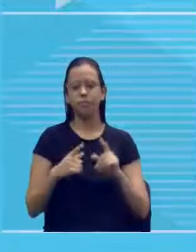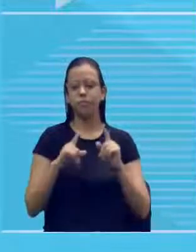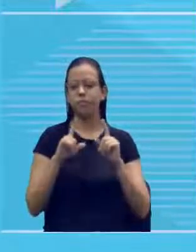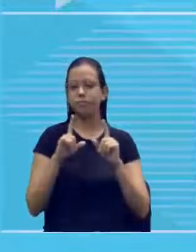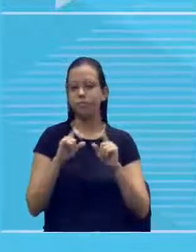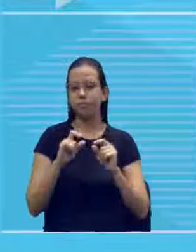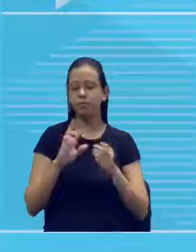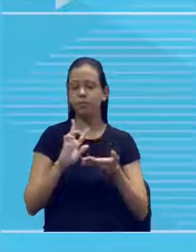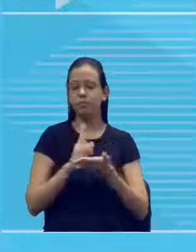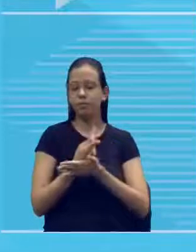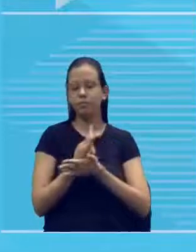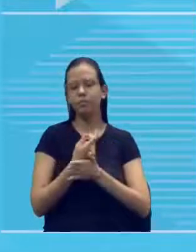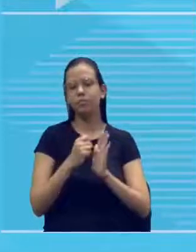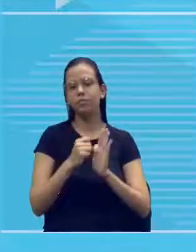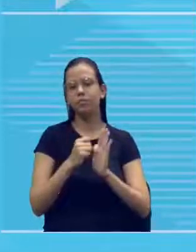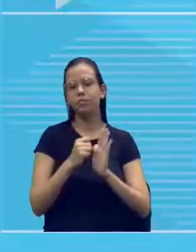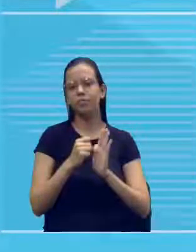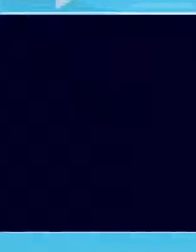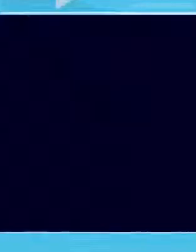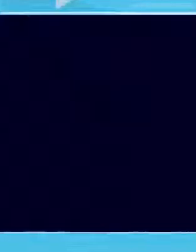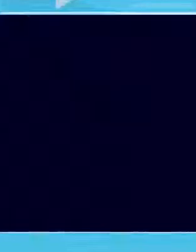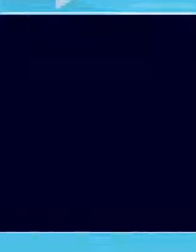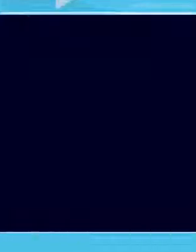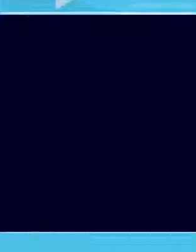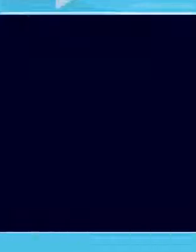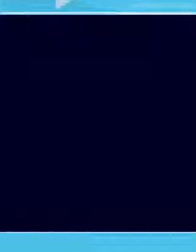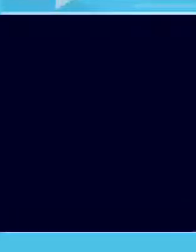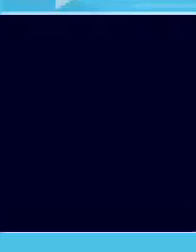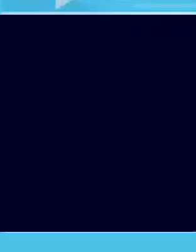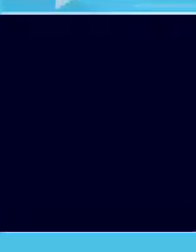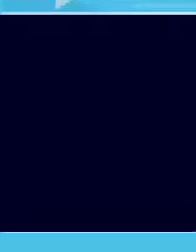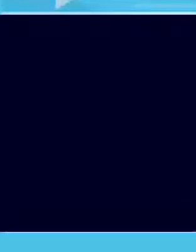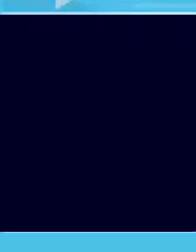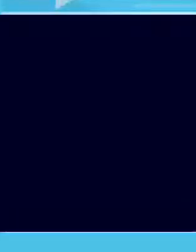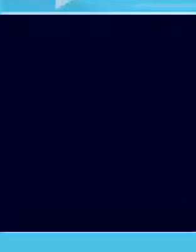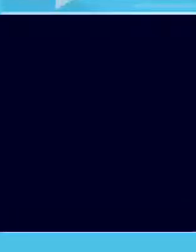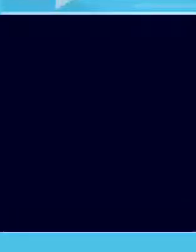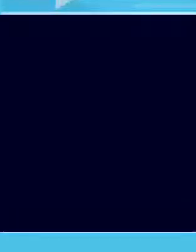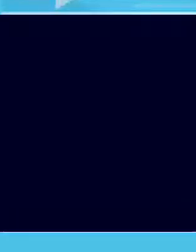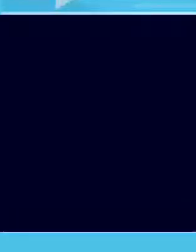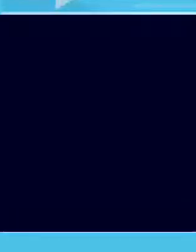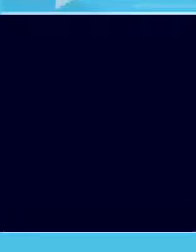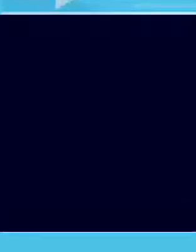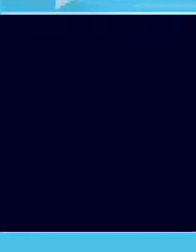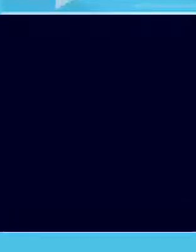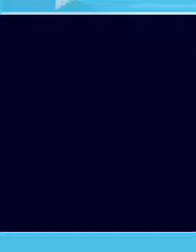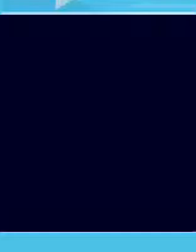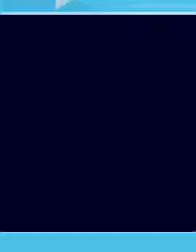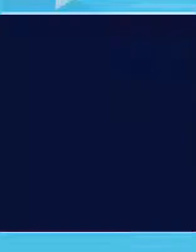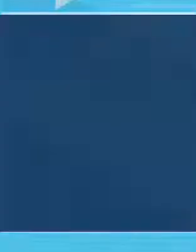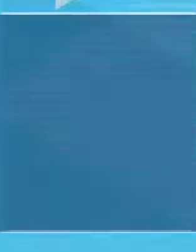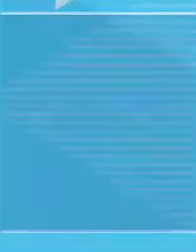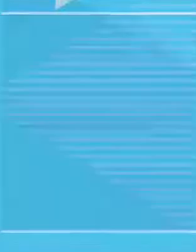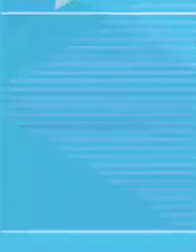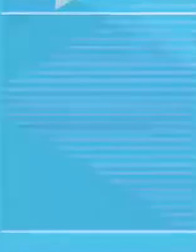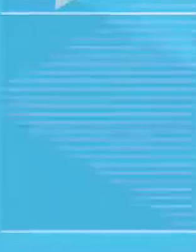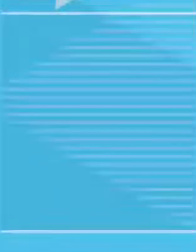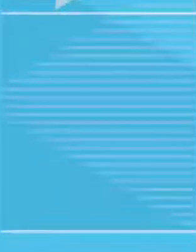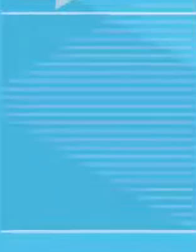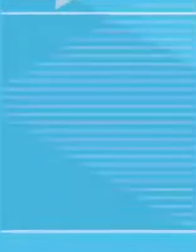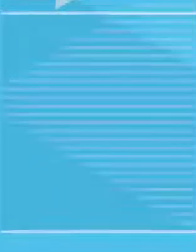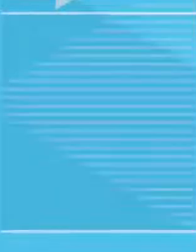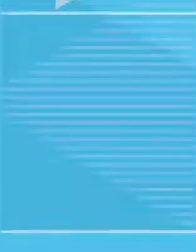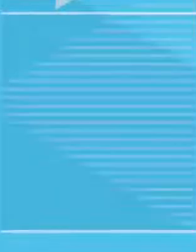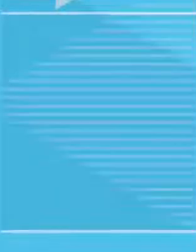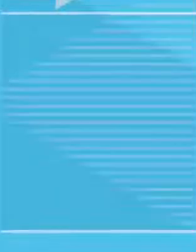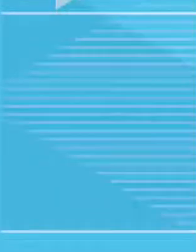que aconteceu no século 11 e 12 com a dança. Olha isso aí, gente, período das trevas. Só um minutinho, viu,